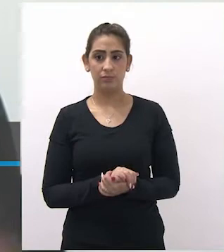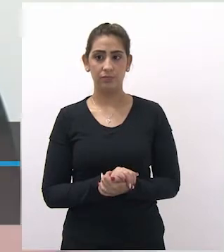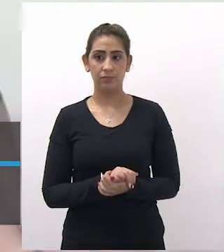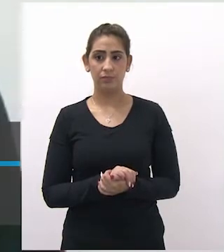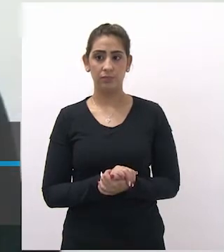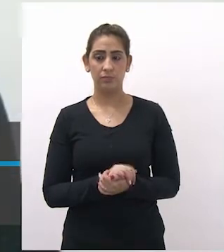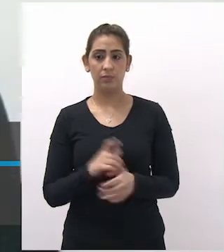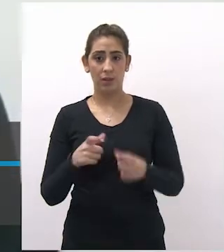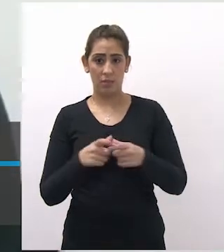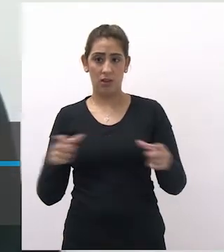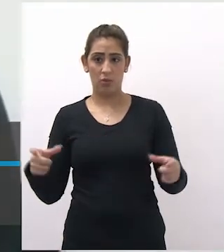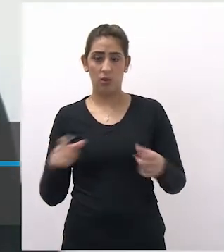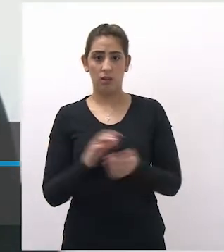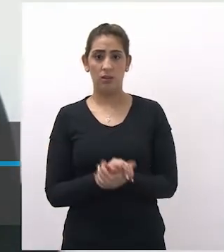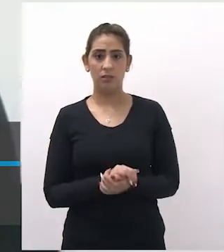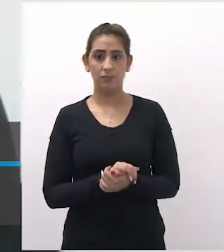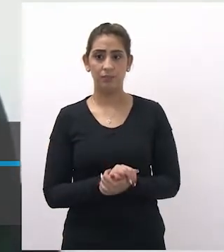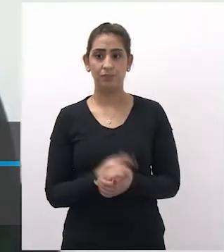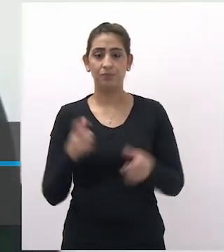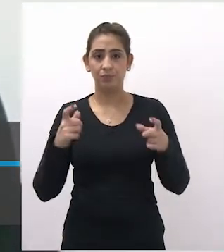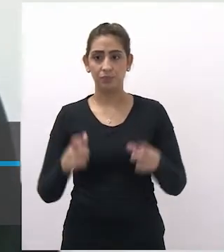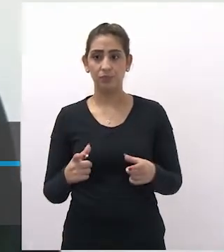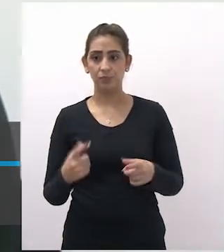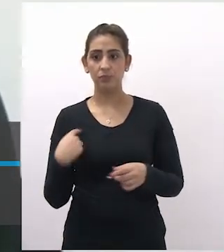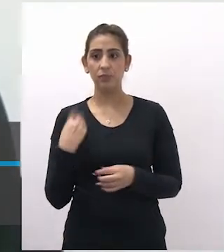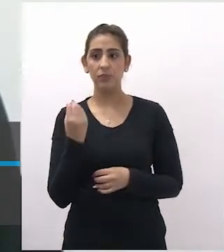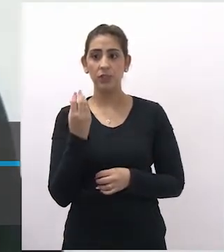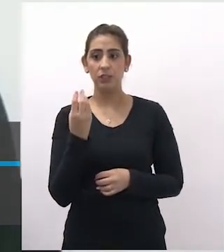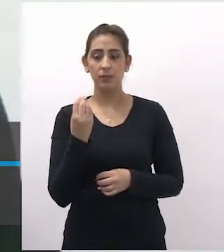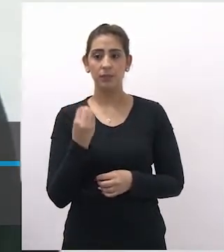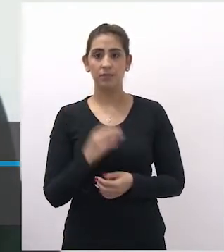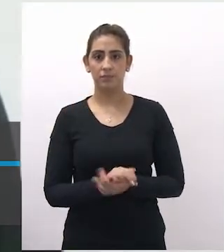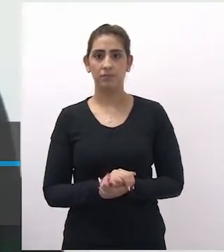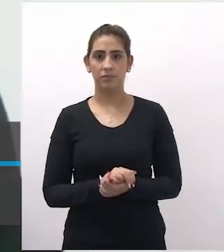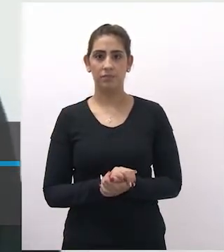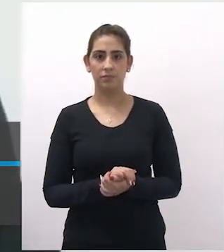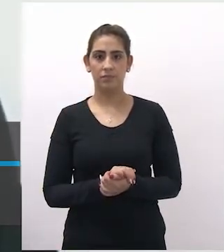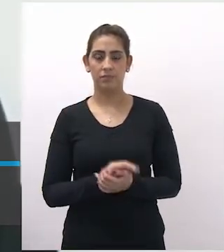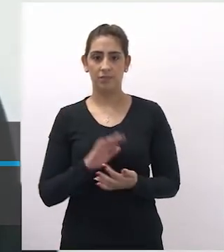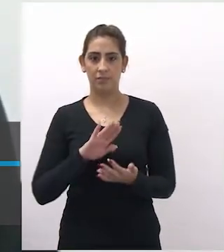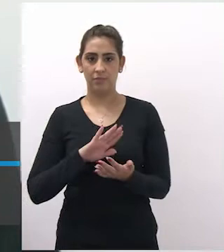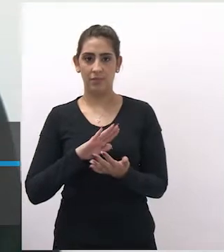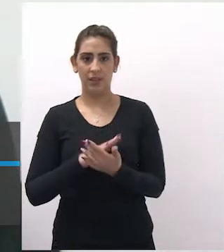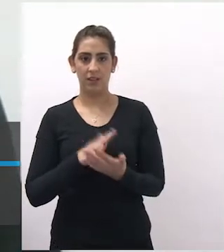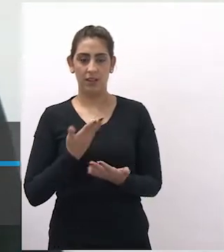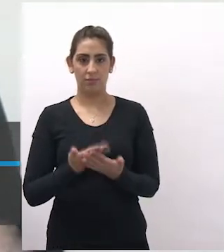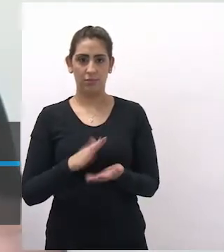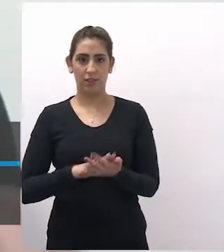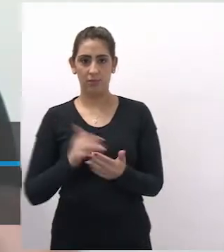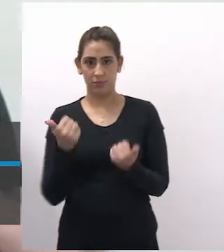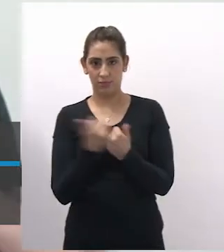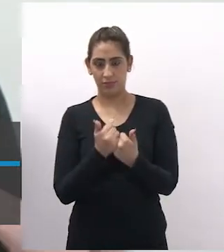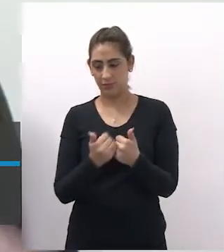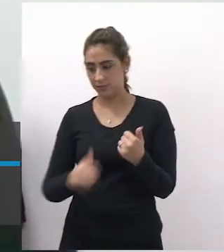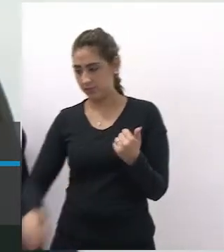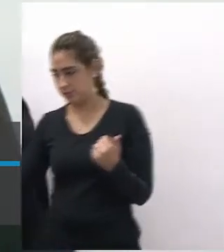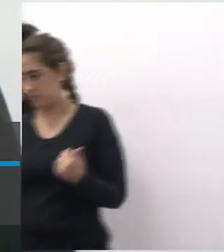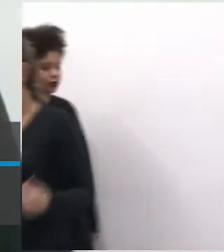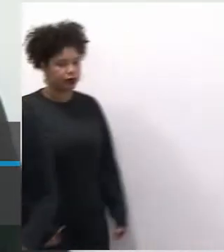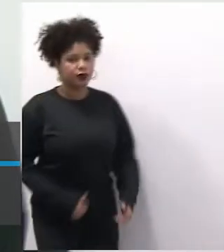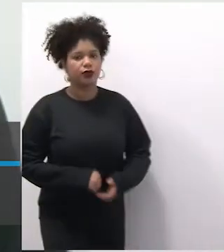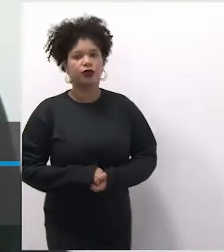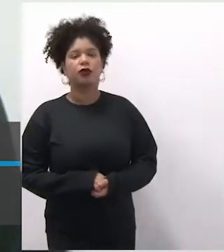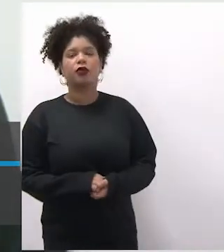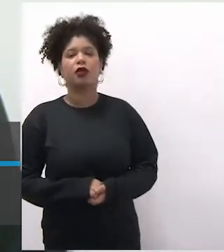a maioria, né? Onde elas não são, elas são muito invisibilizadas, seja pelo fato de ser mulher, seja pelo fato de ser